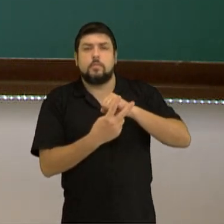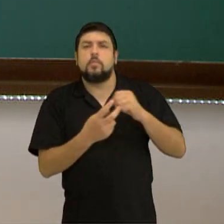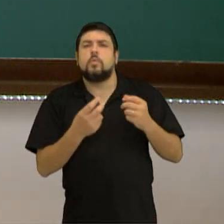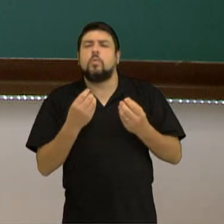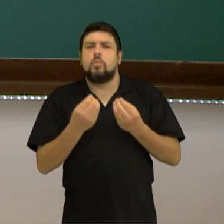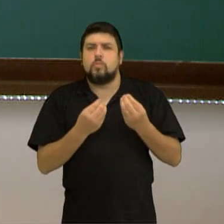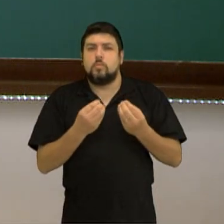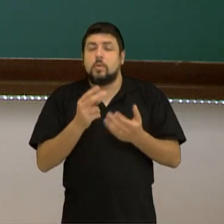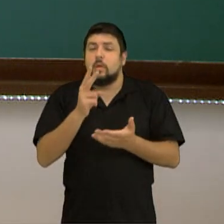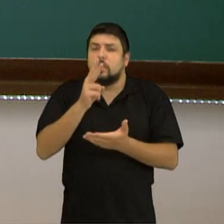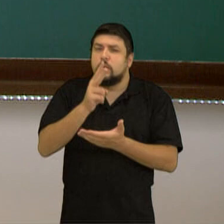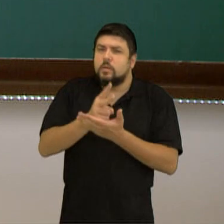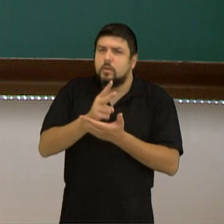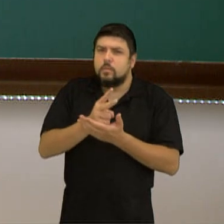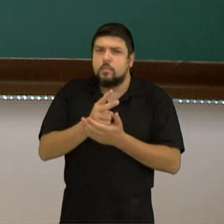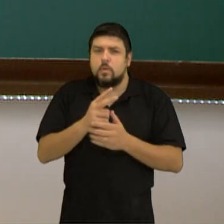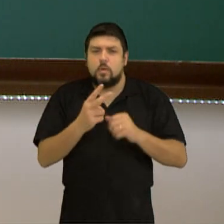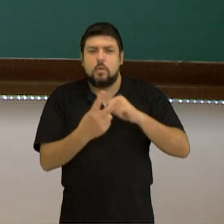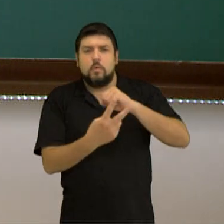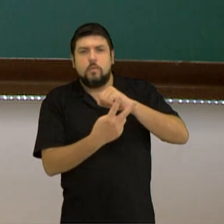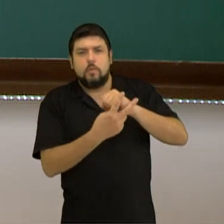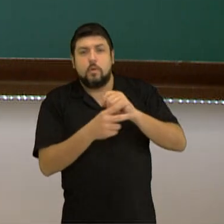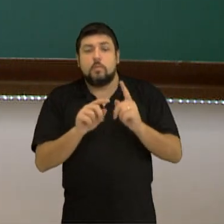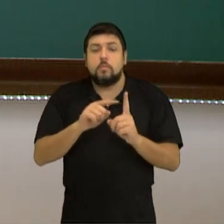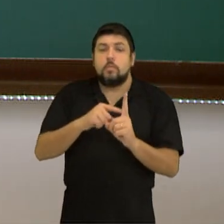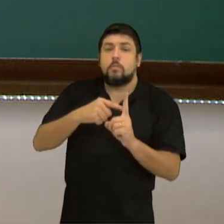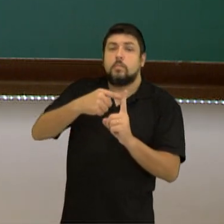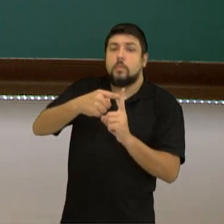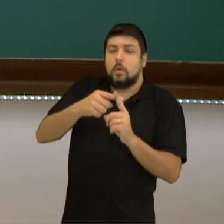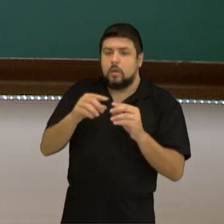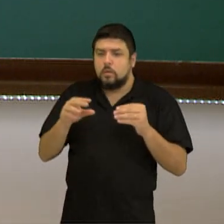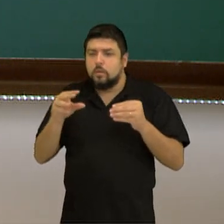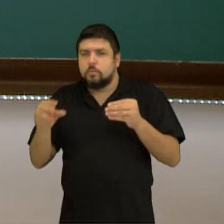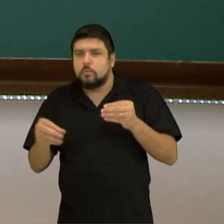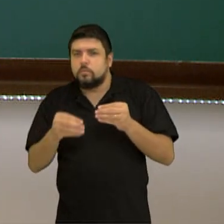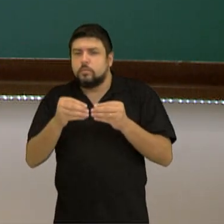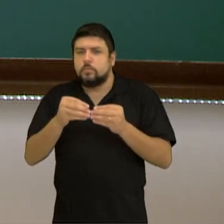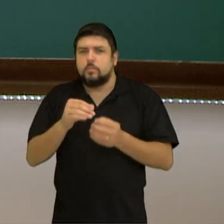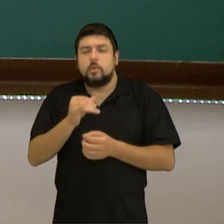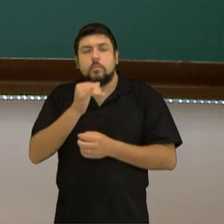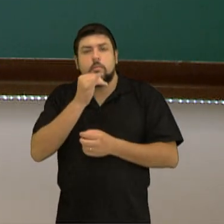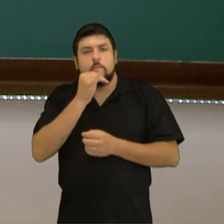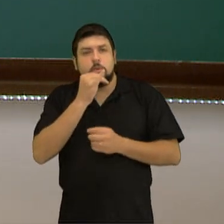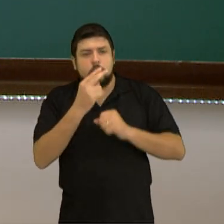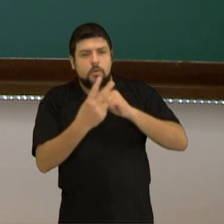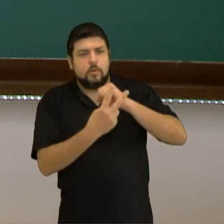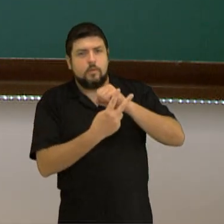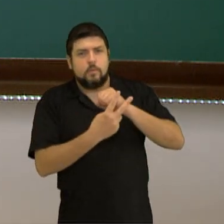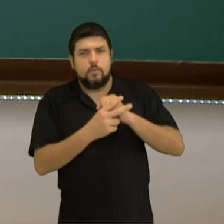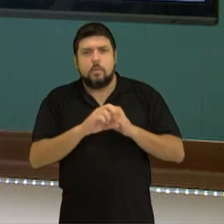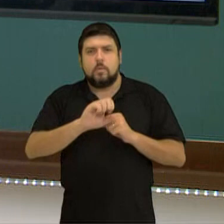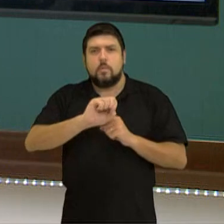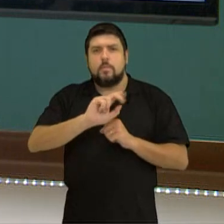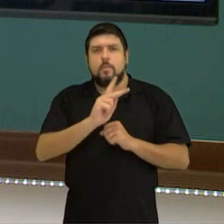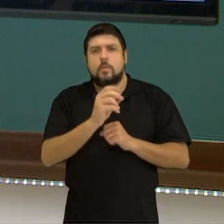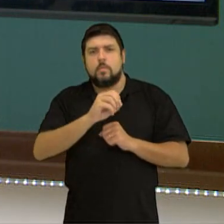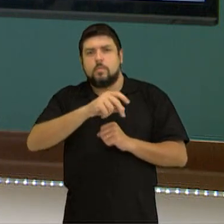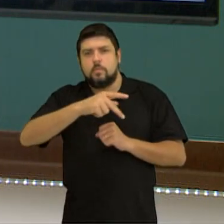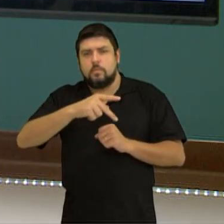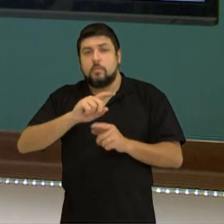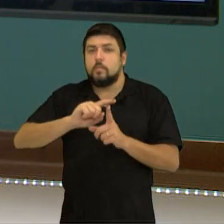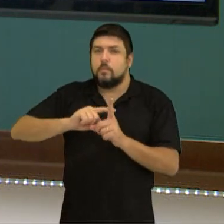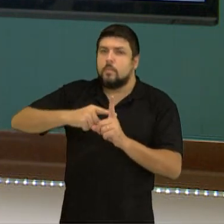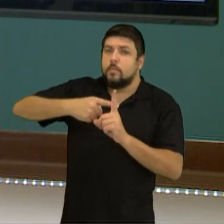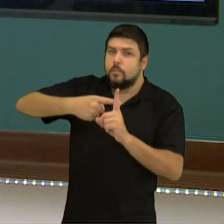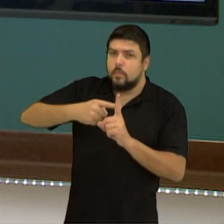de um verbo mais uma partícula. Então, por exemplo, eu tenho aqui o verbo shop e mais a partícula for. Eu tenho a palavra